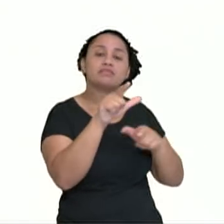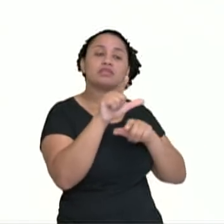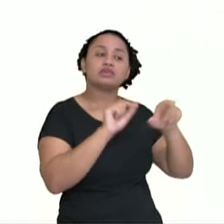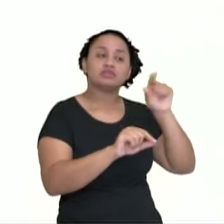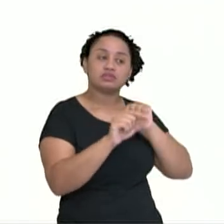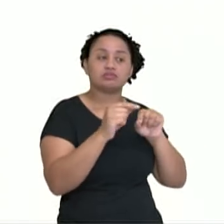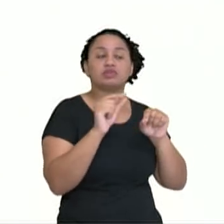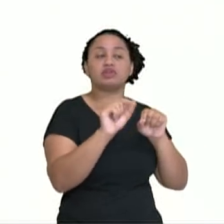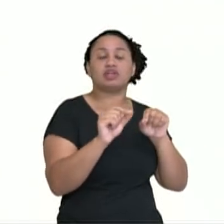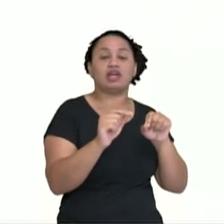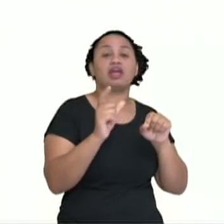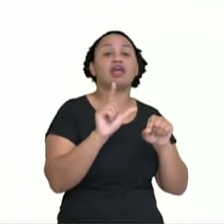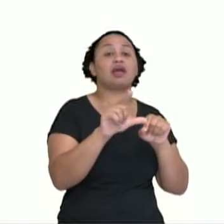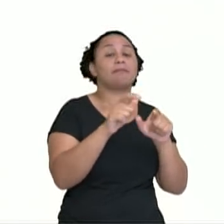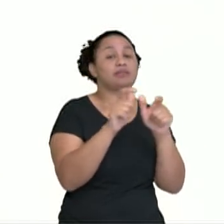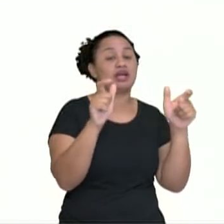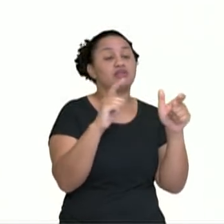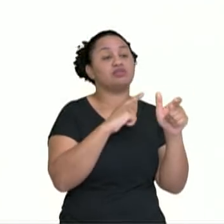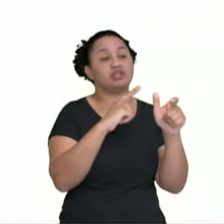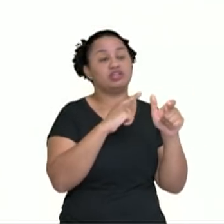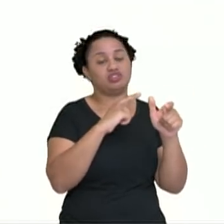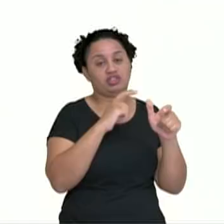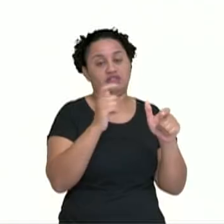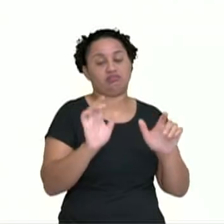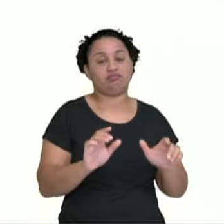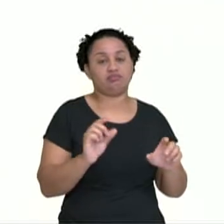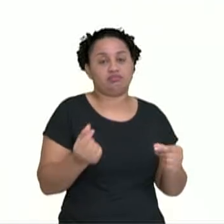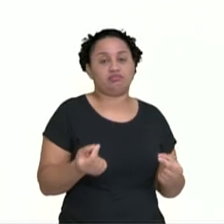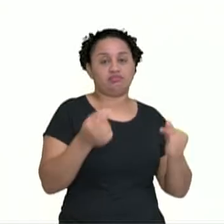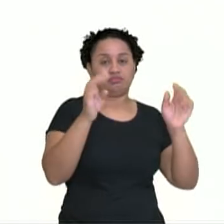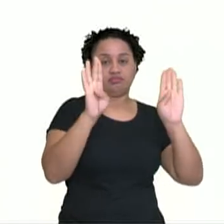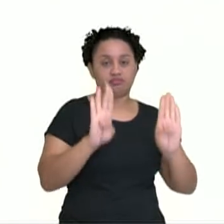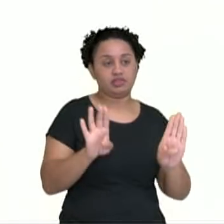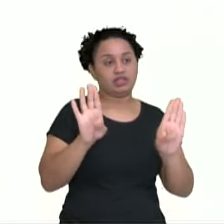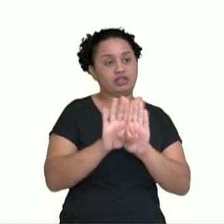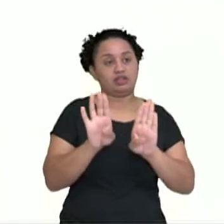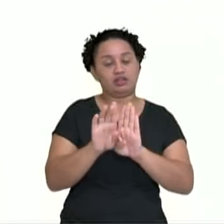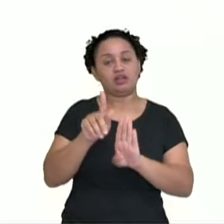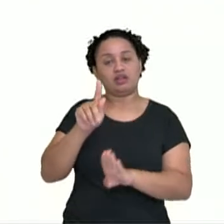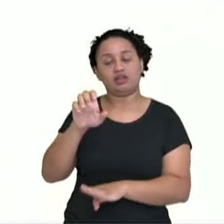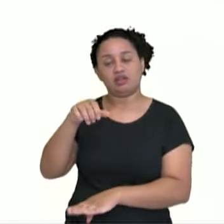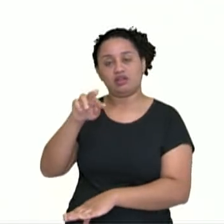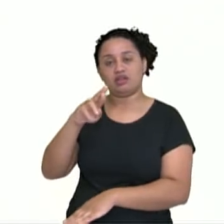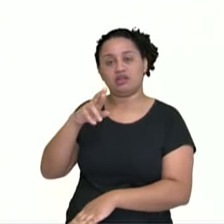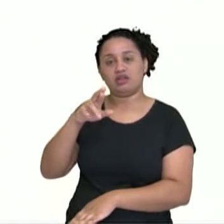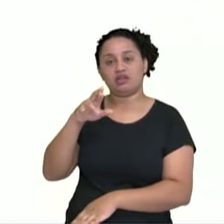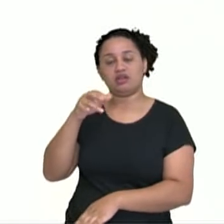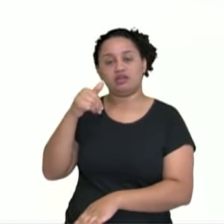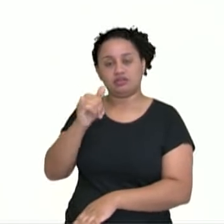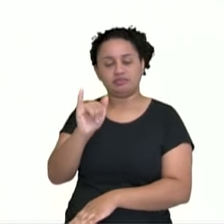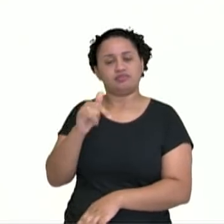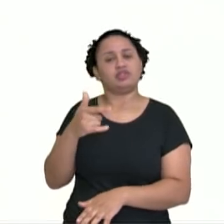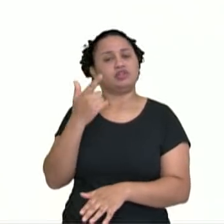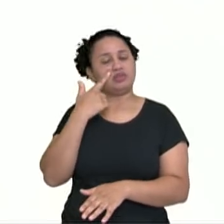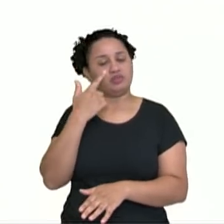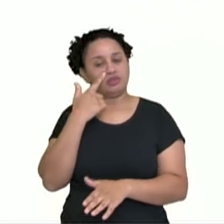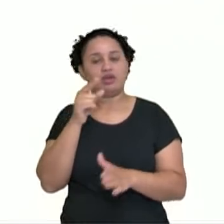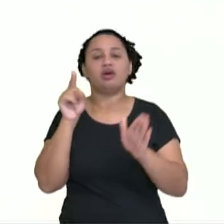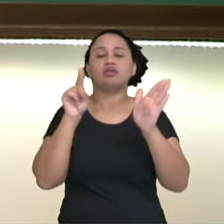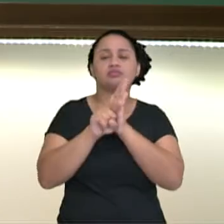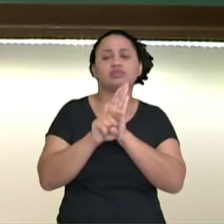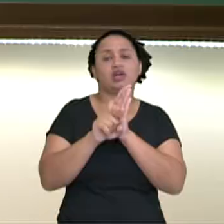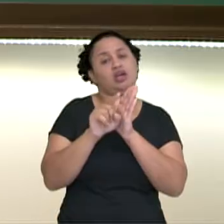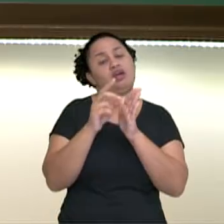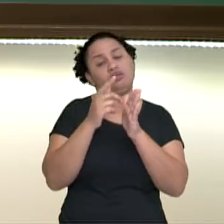era composto por burgueses e pela gentry. Bom, vimos aqui o nosso quiz, eu imagino que quase todo mundo deve